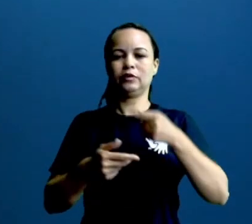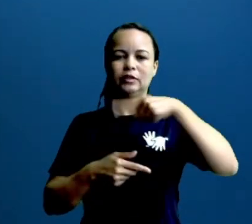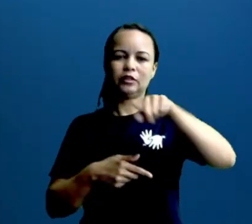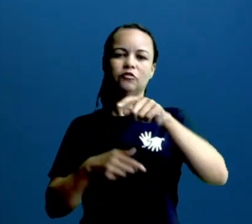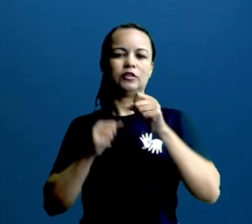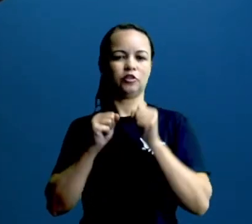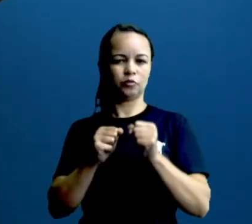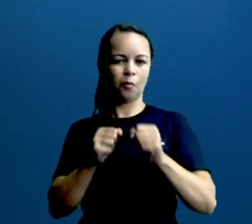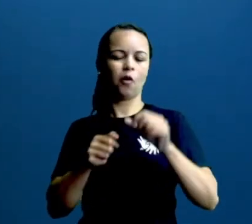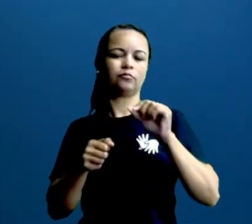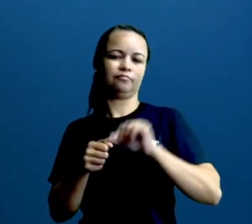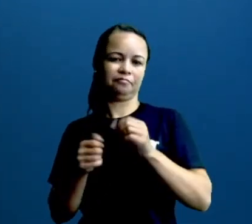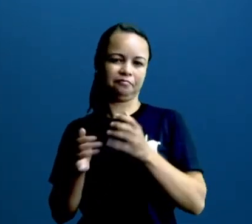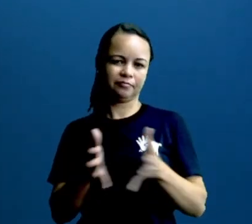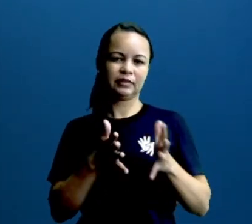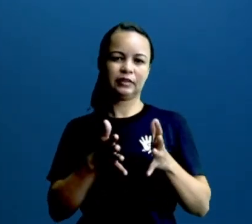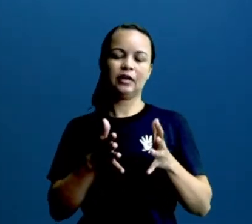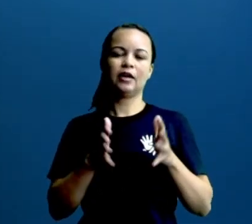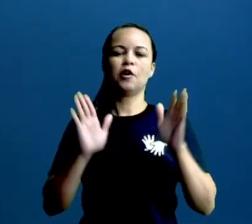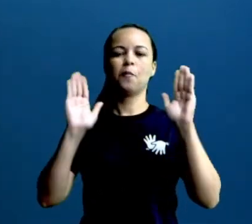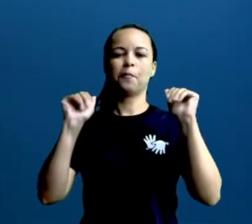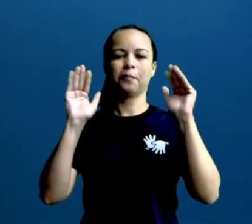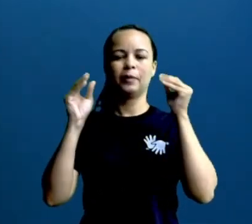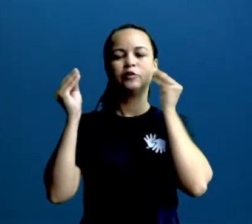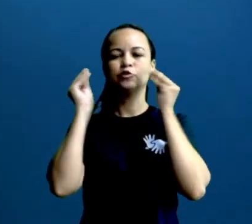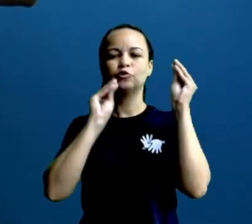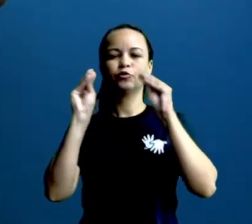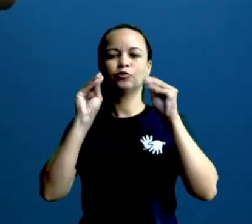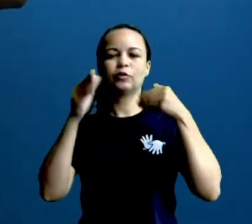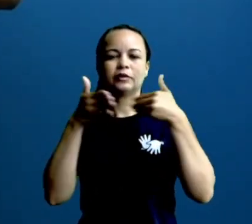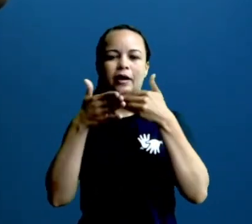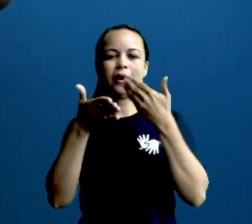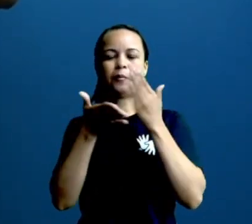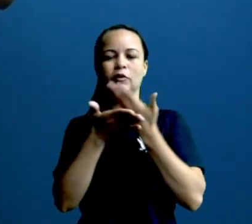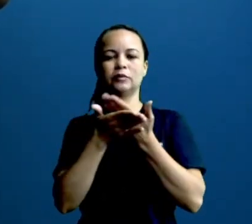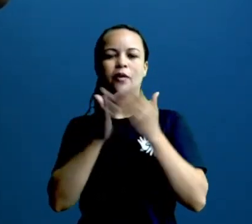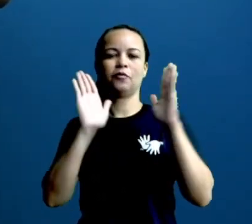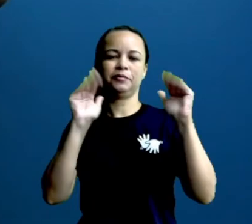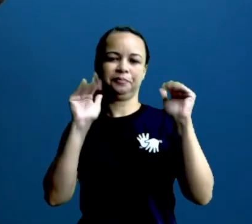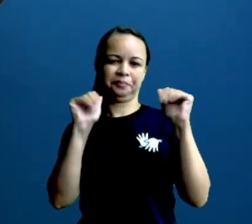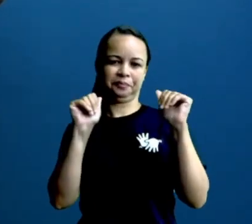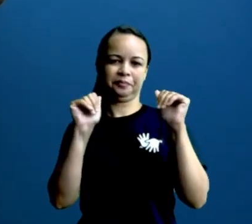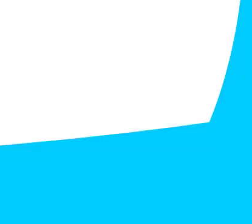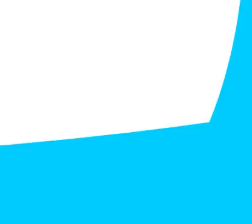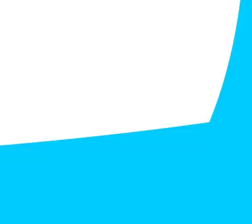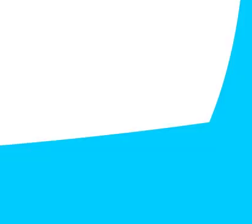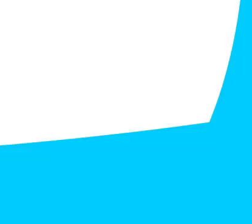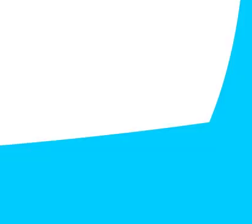Então, vai o meu conselho, beijos e até a próxima aula. Tchau, tchau!